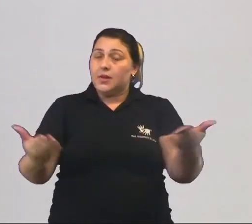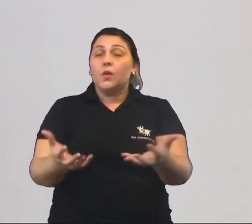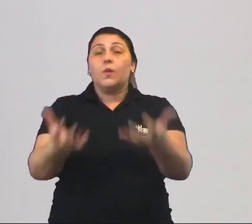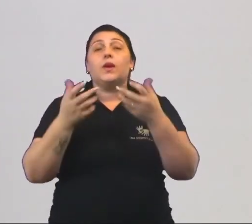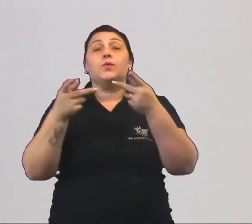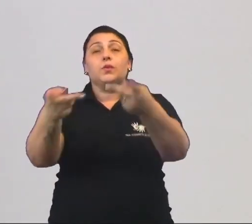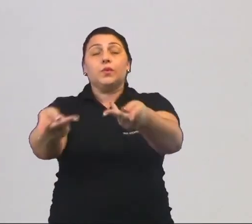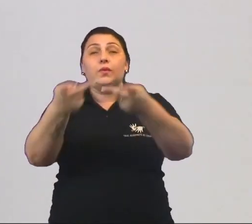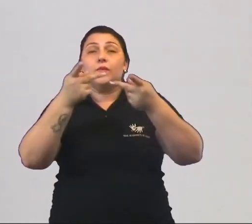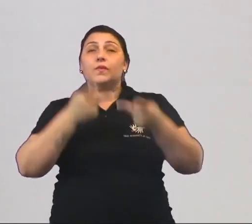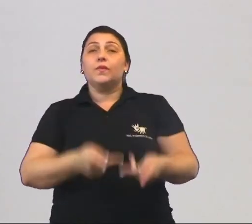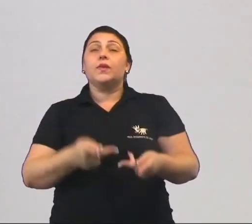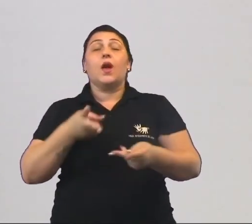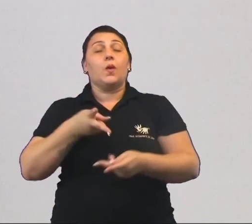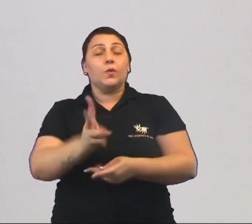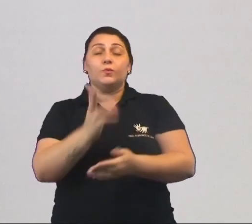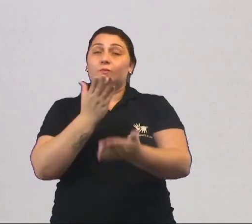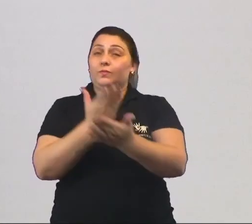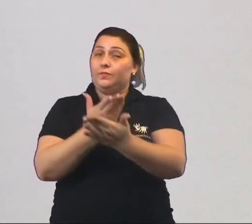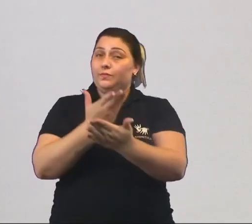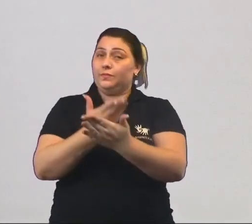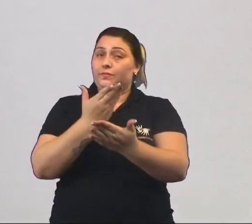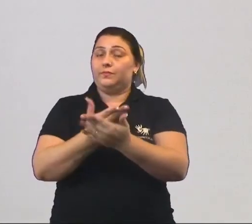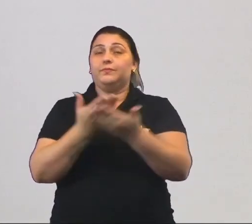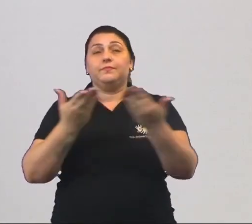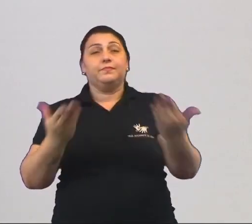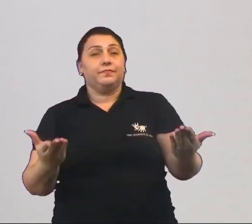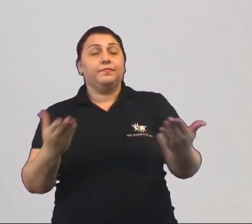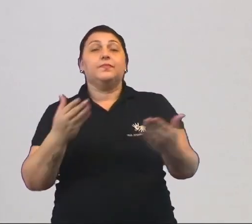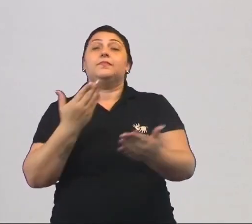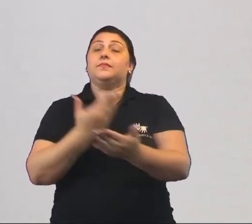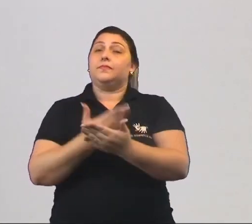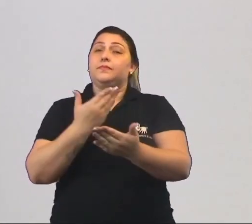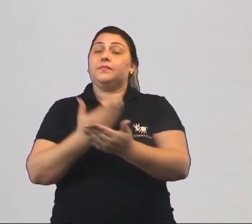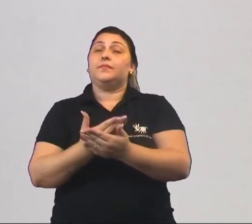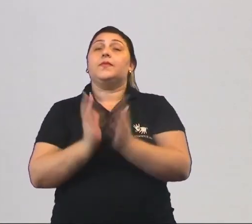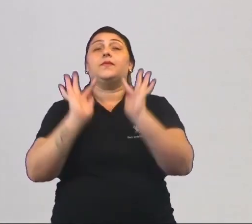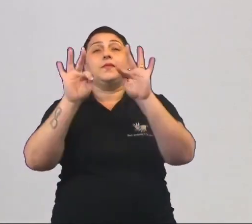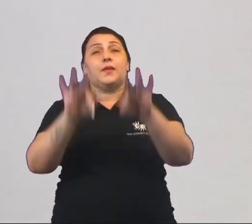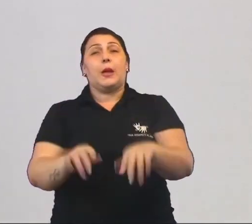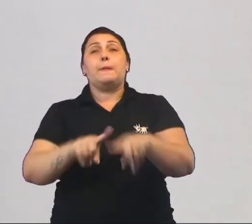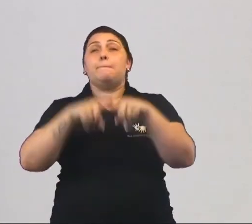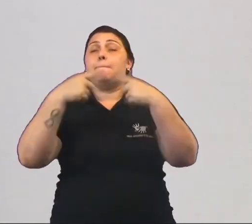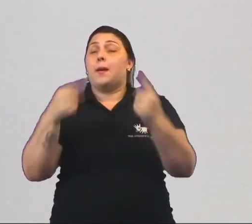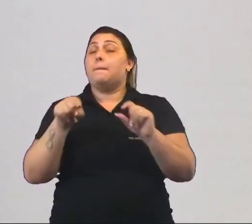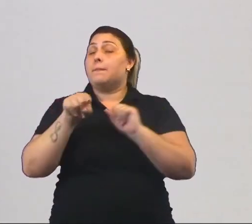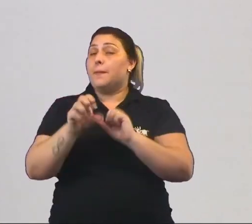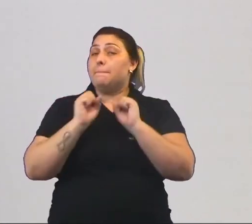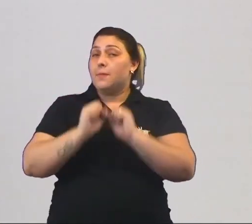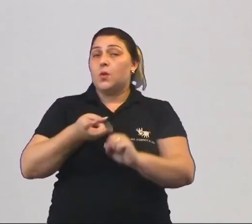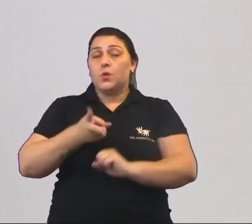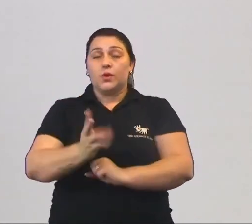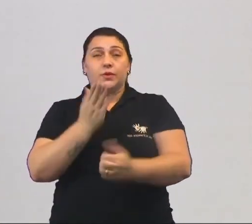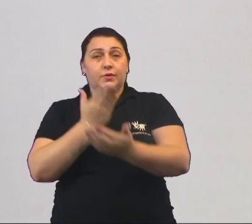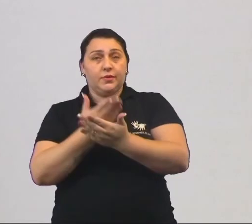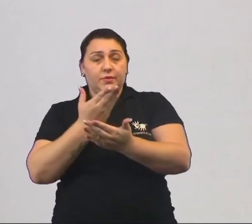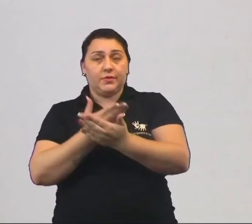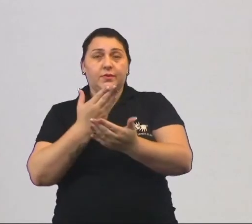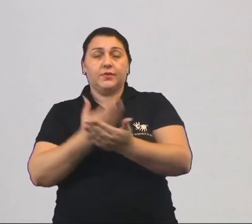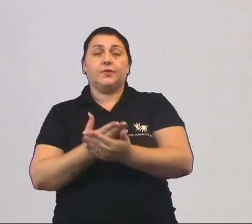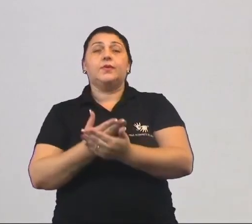eu quero te convidar a continuar estudando. Isso mesmo, essa aula está chegando ao fim, mas você pode continuar